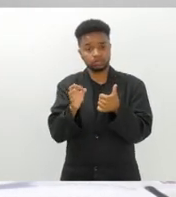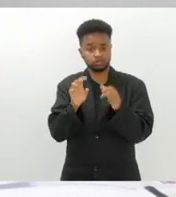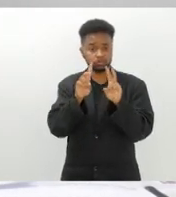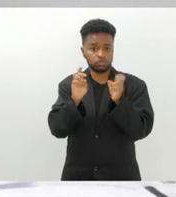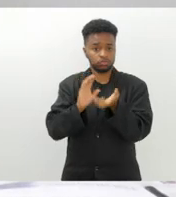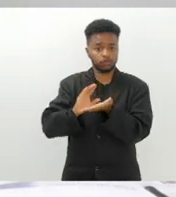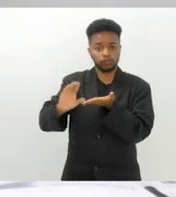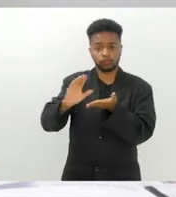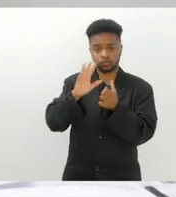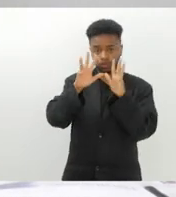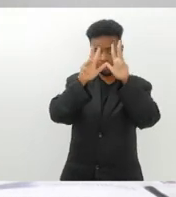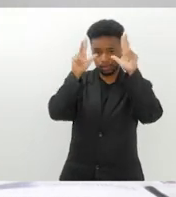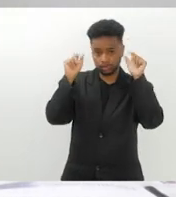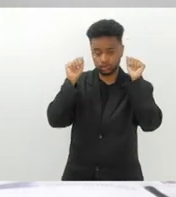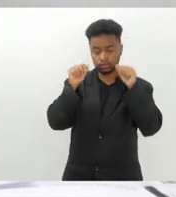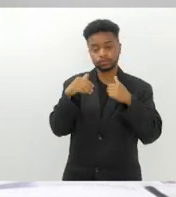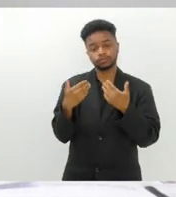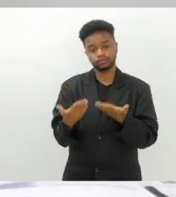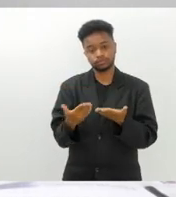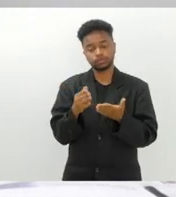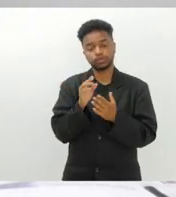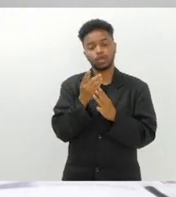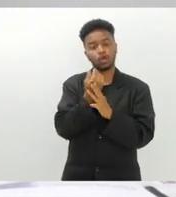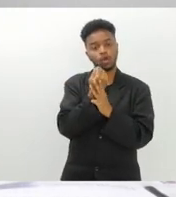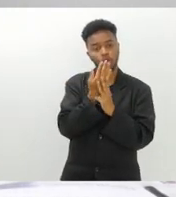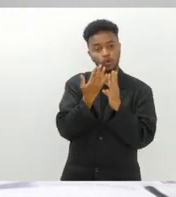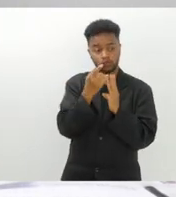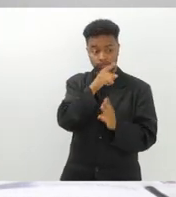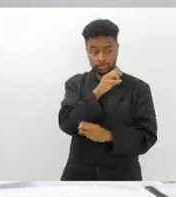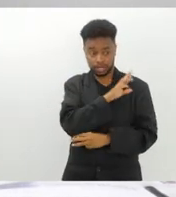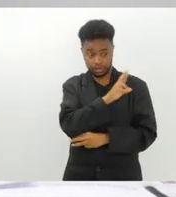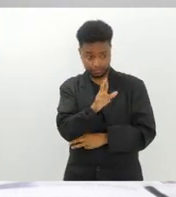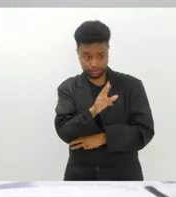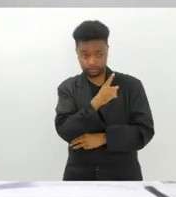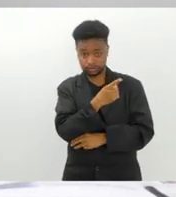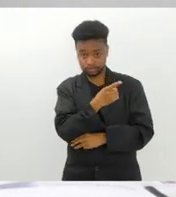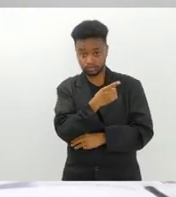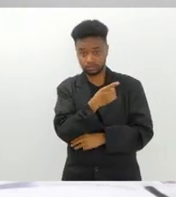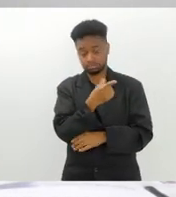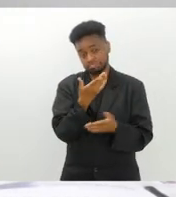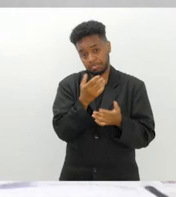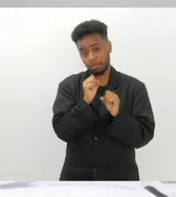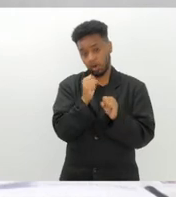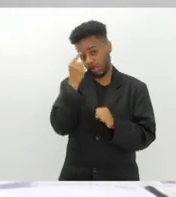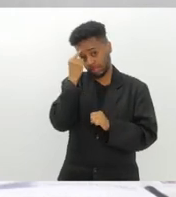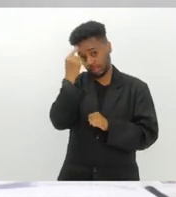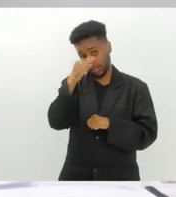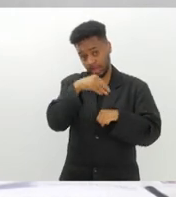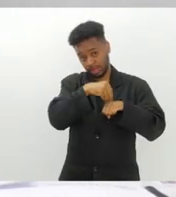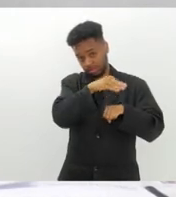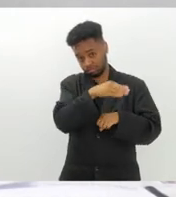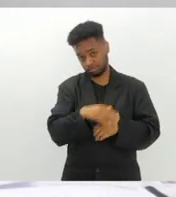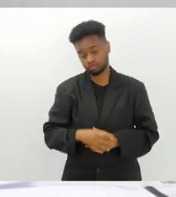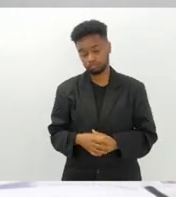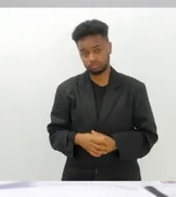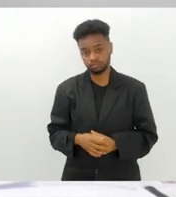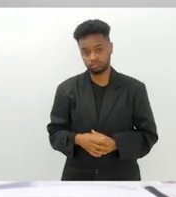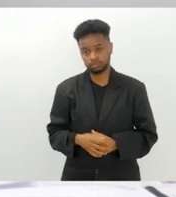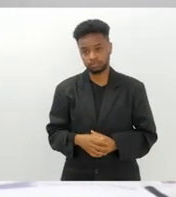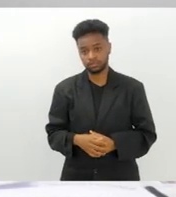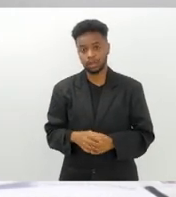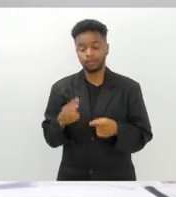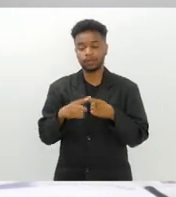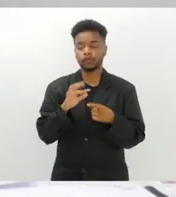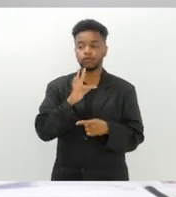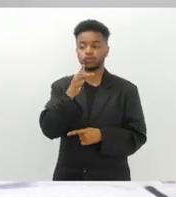Amazônia. Então, já fica para a própria UF, que você está aqui brilhantemente representando, uma ideia que, para esses futuros